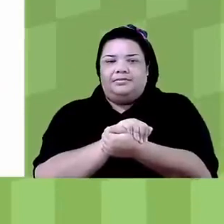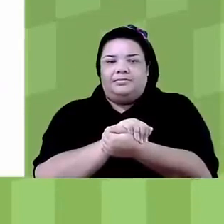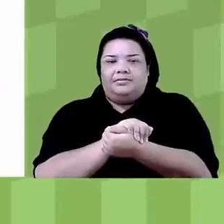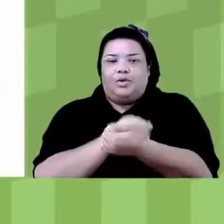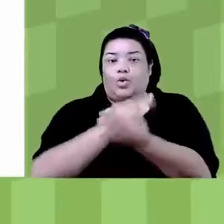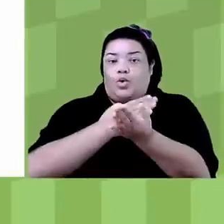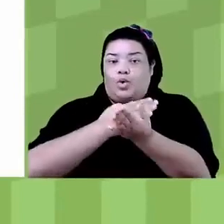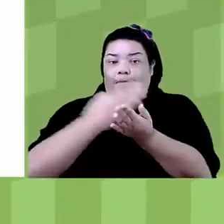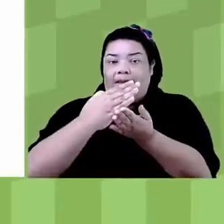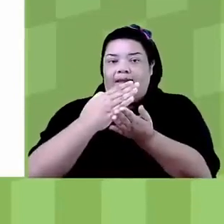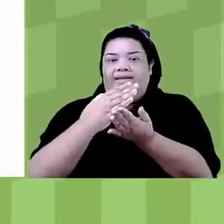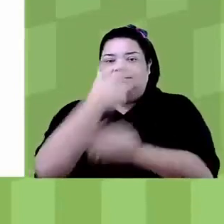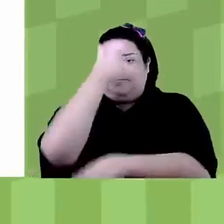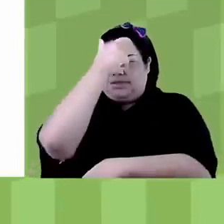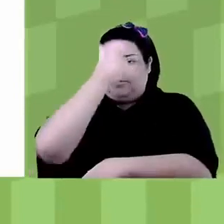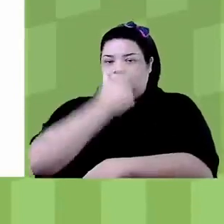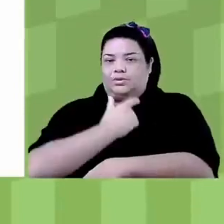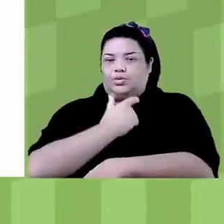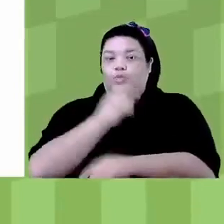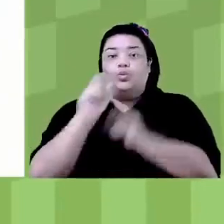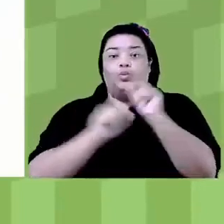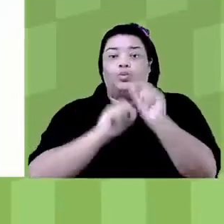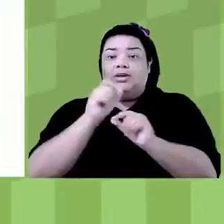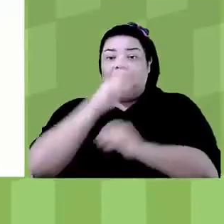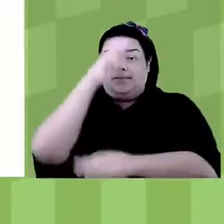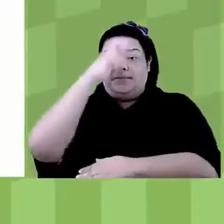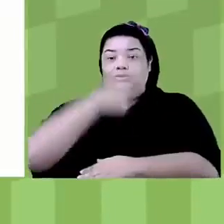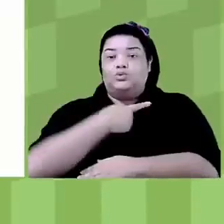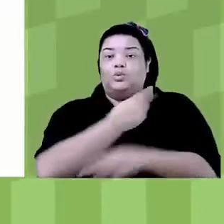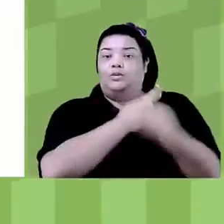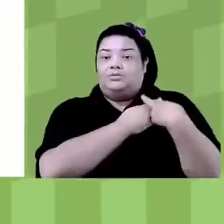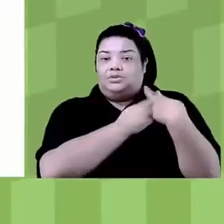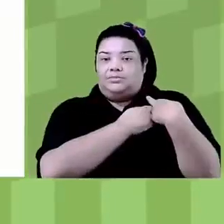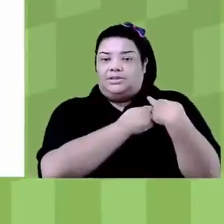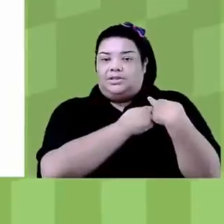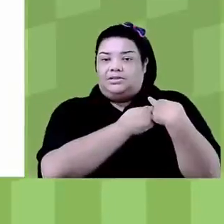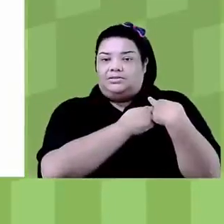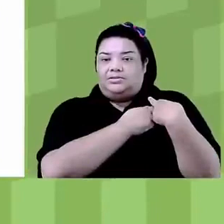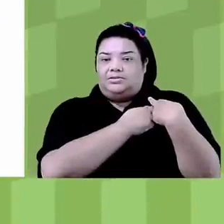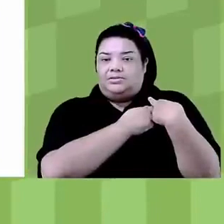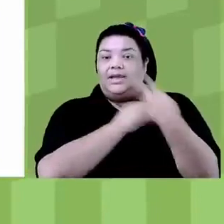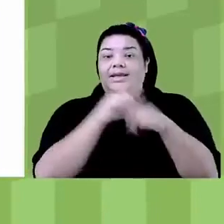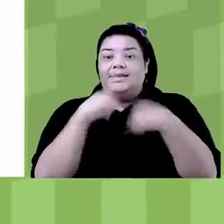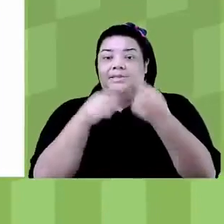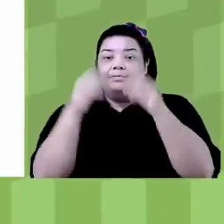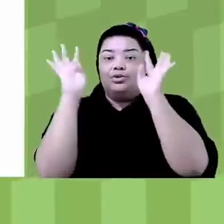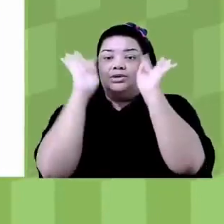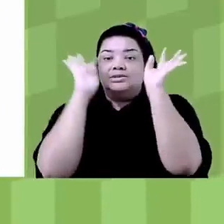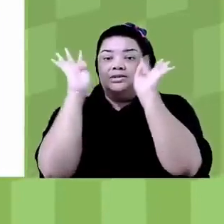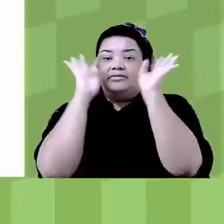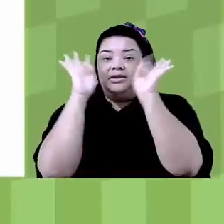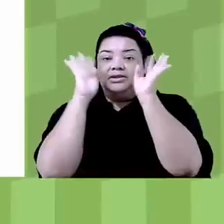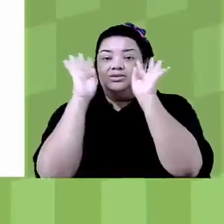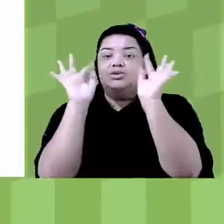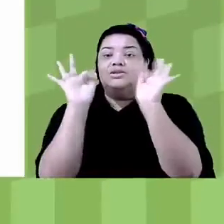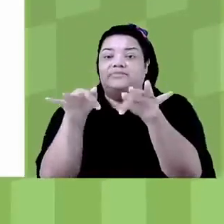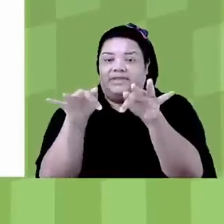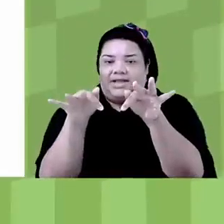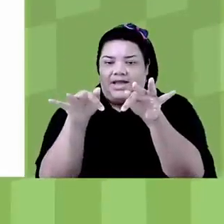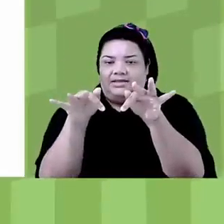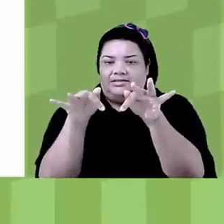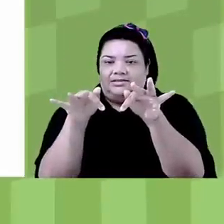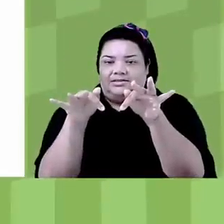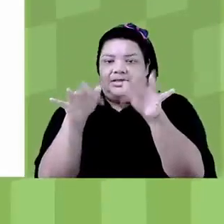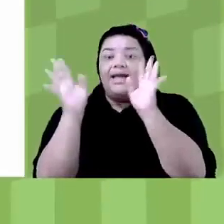começando pelo indivíduo, o que eu posso fazer, e reflexões finais, né? E nas reflexões finais